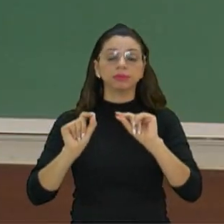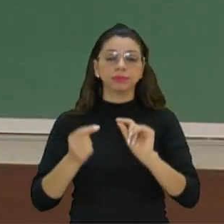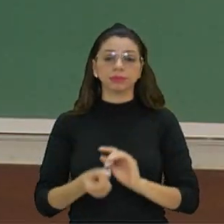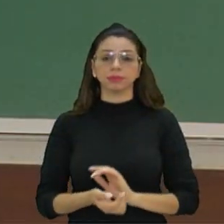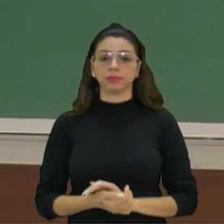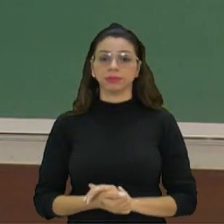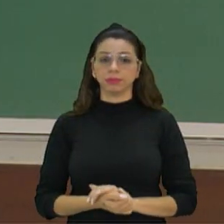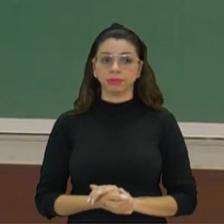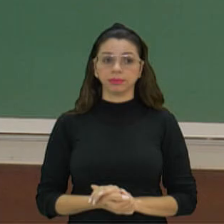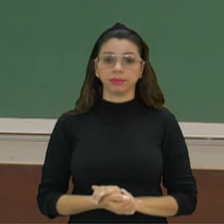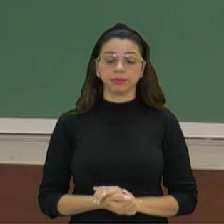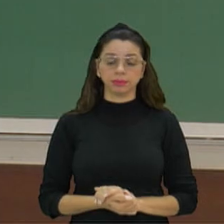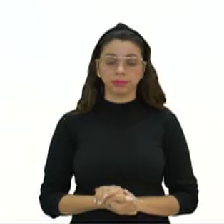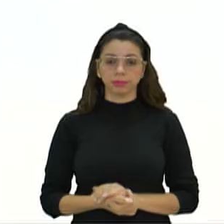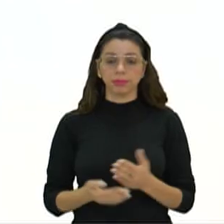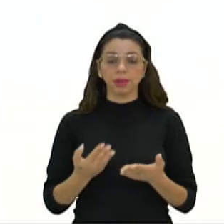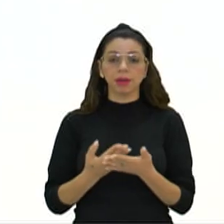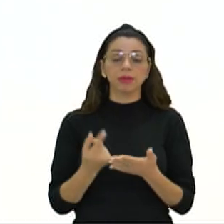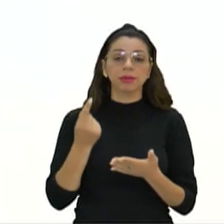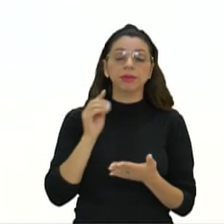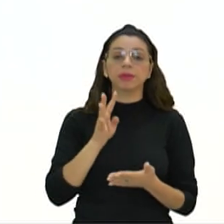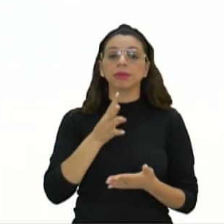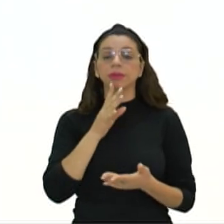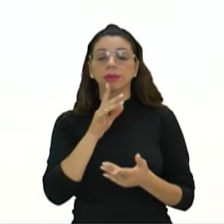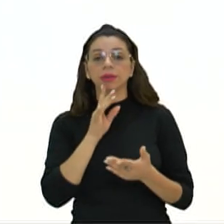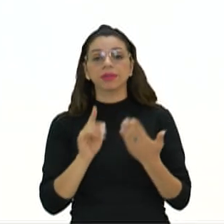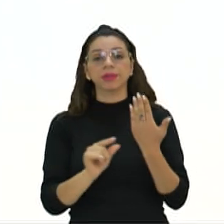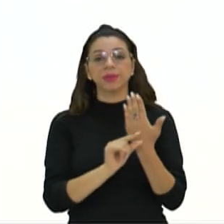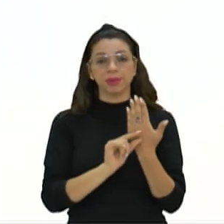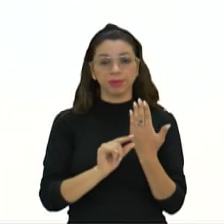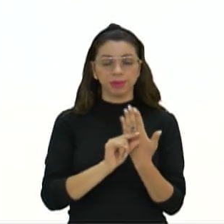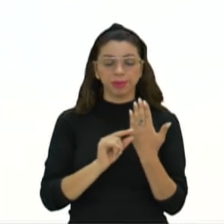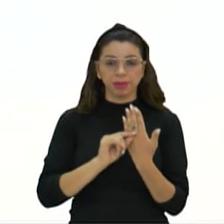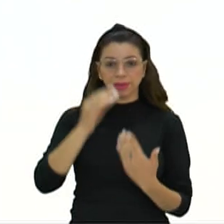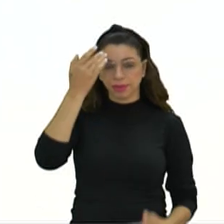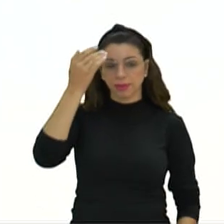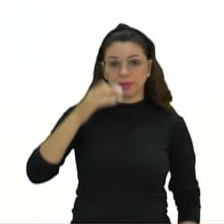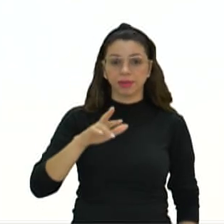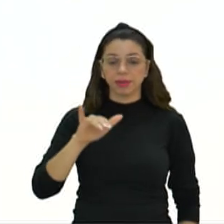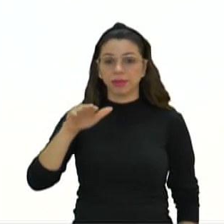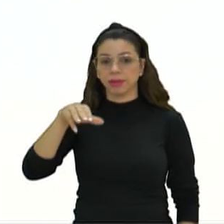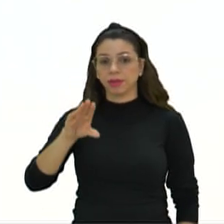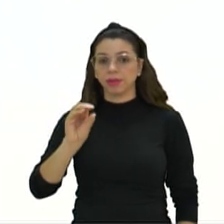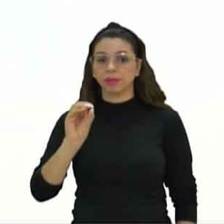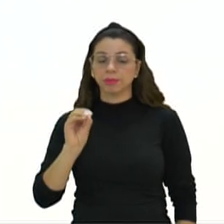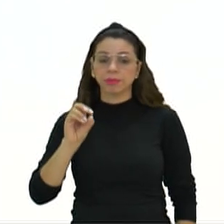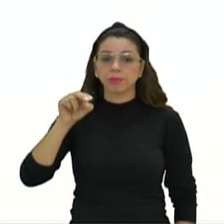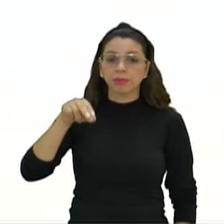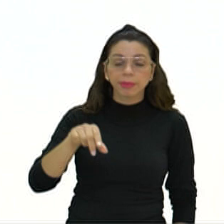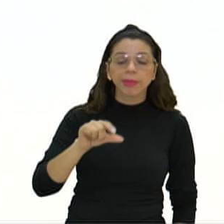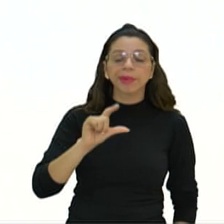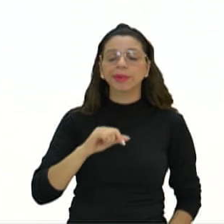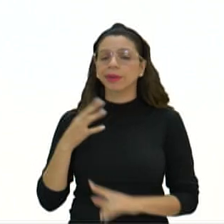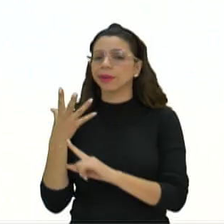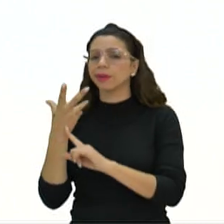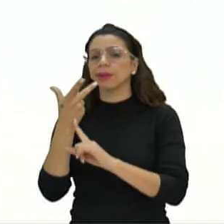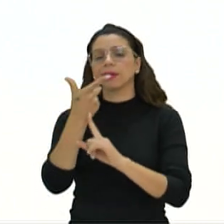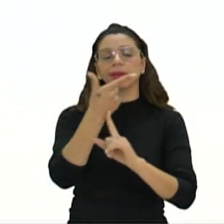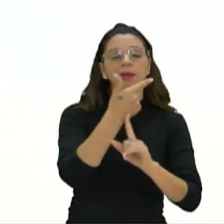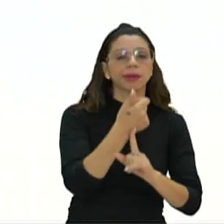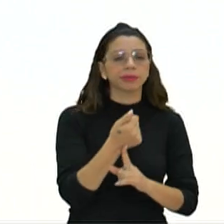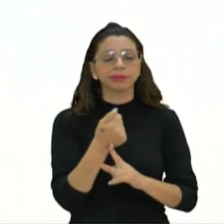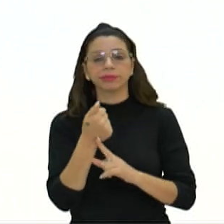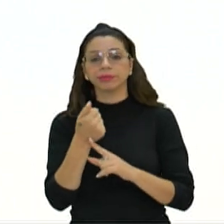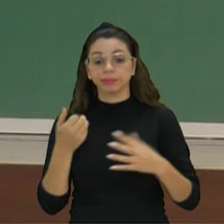ó. Na aula passada nós conhecemos um artista curitibano, né, o Rimão Guimarães, com aquelas obras maravilhosas que